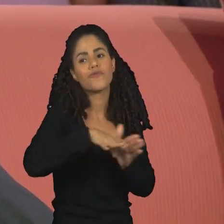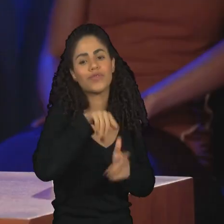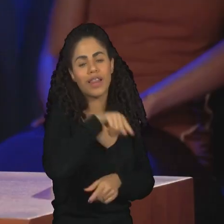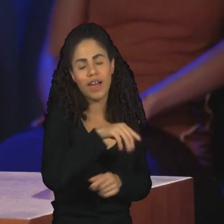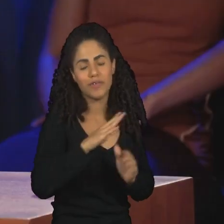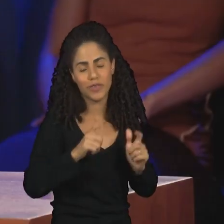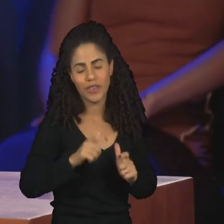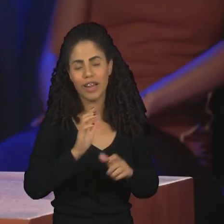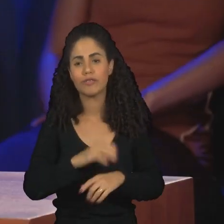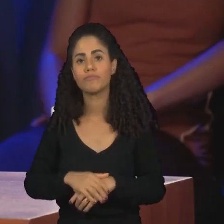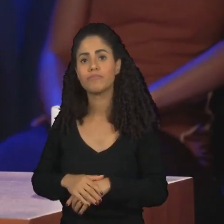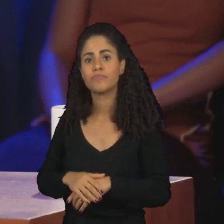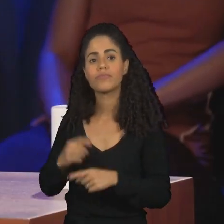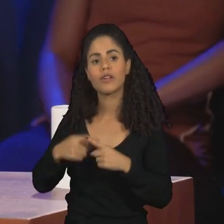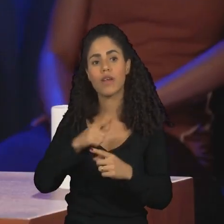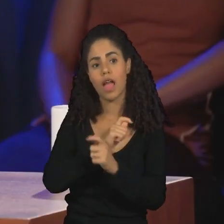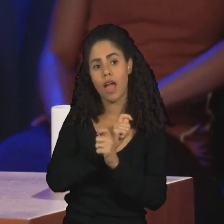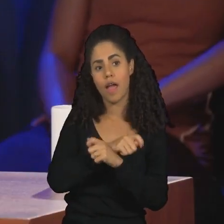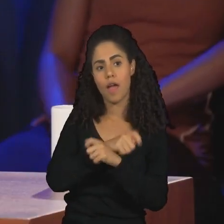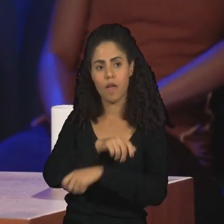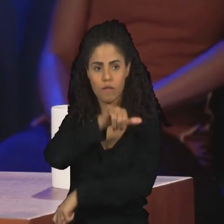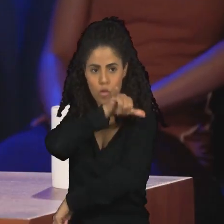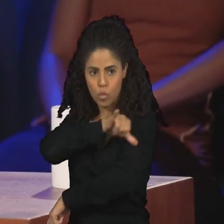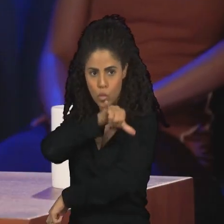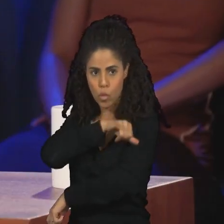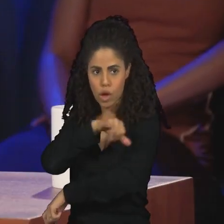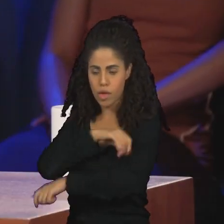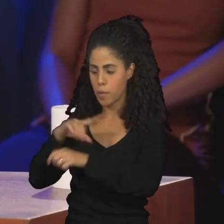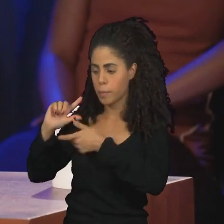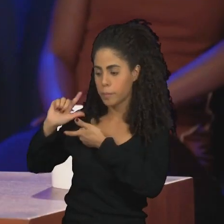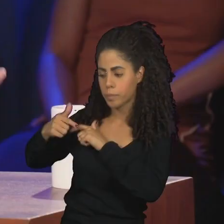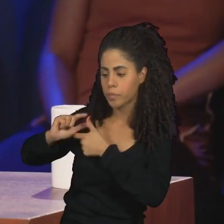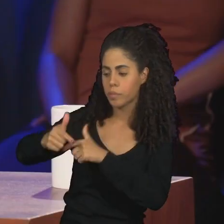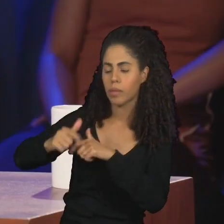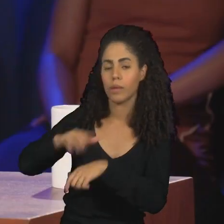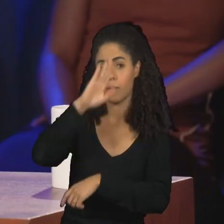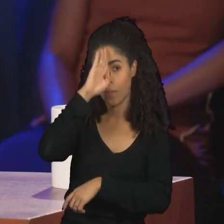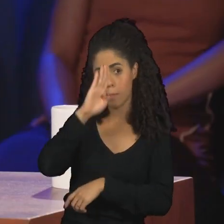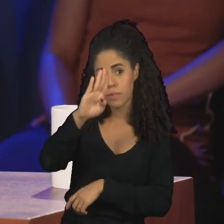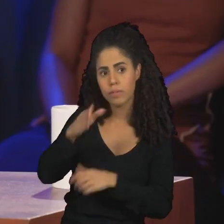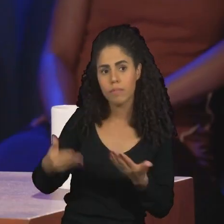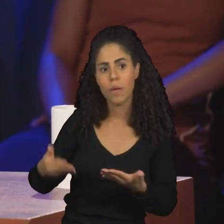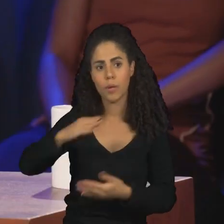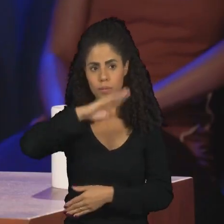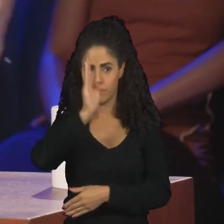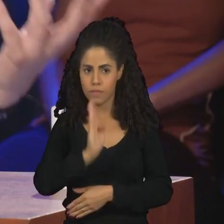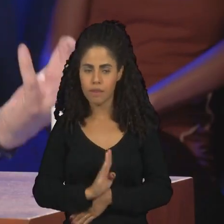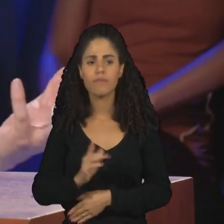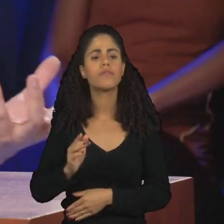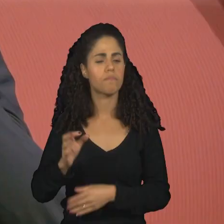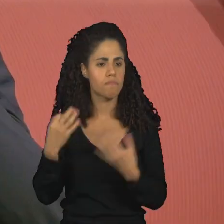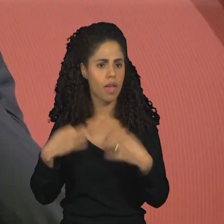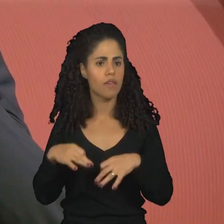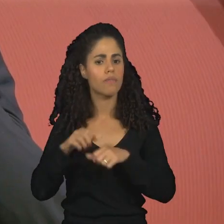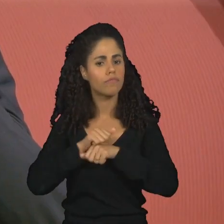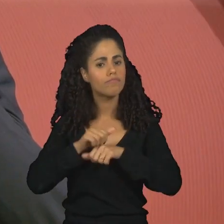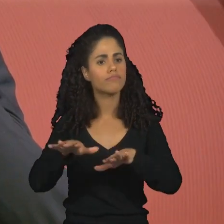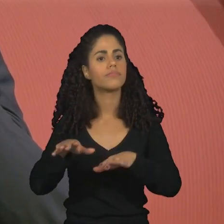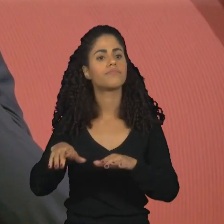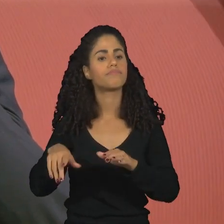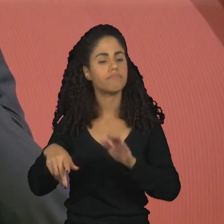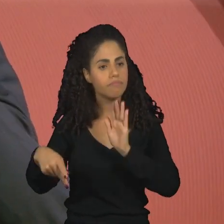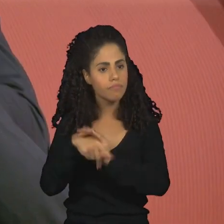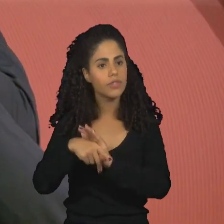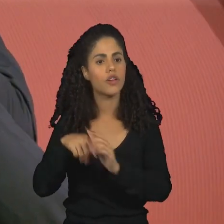a PUC-Rio, ela é de uma tradição imensa, né? É uma das principais universidades do Brasil, grandes movimentos surgiram da PUC-Rio,